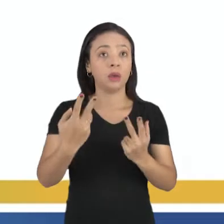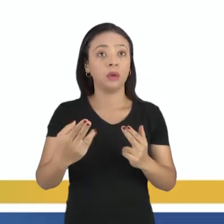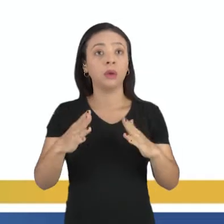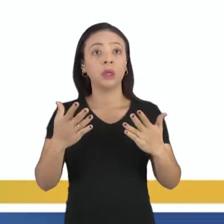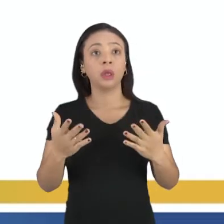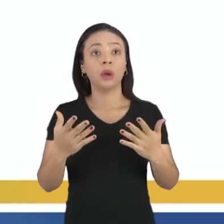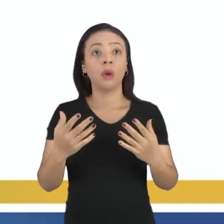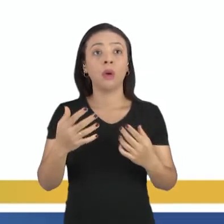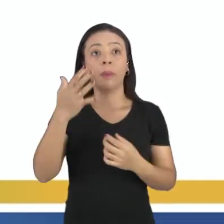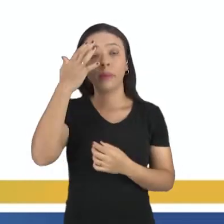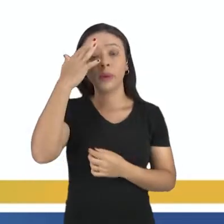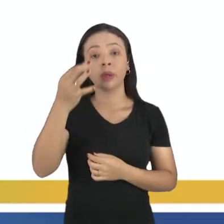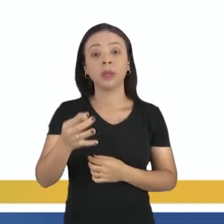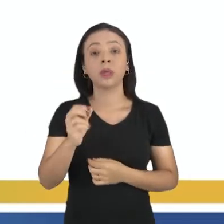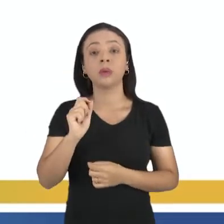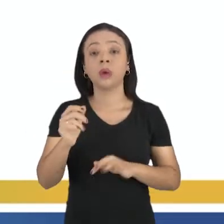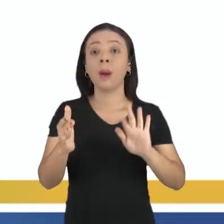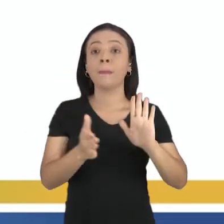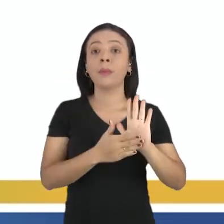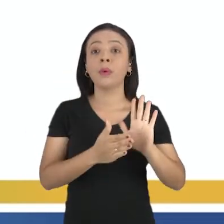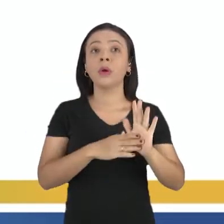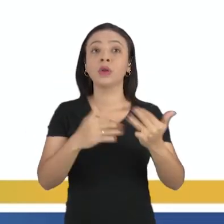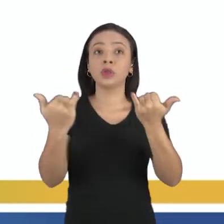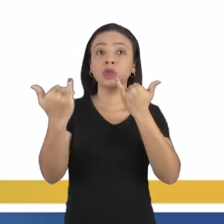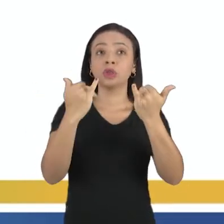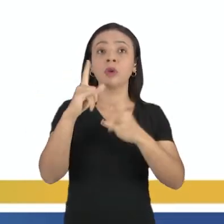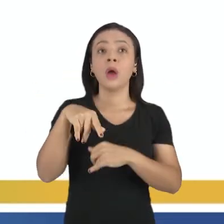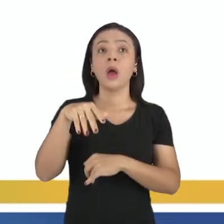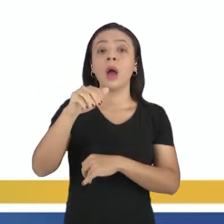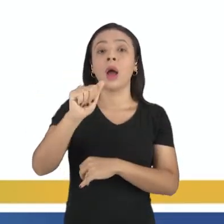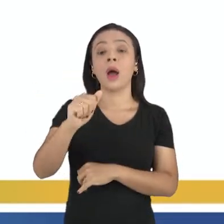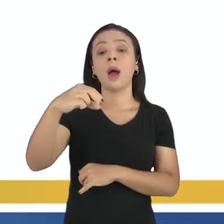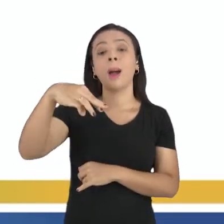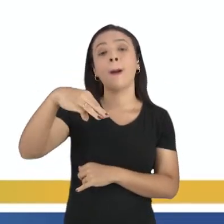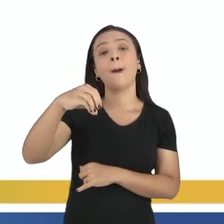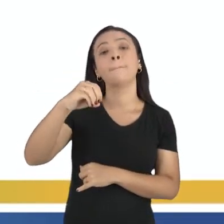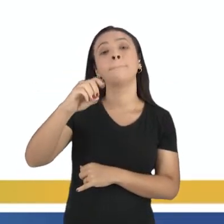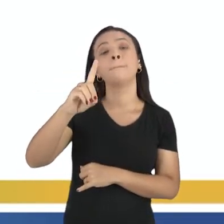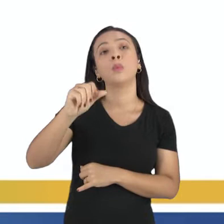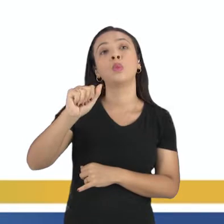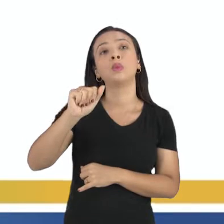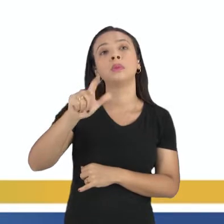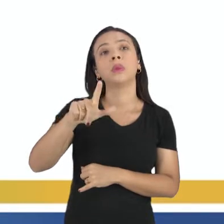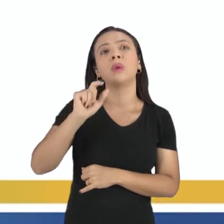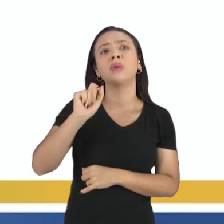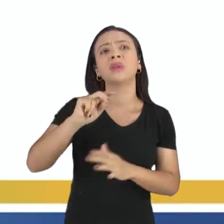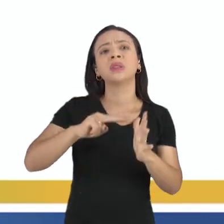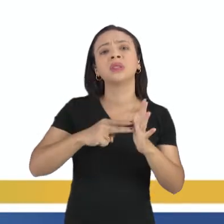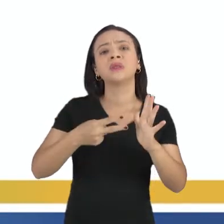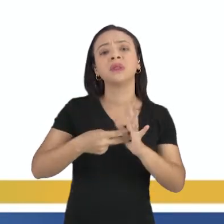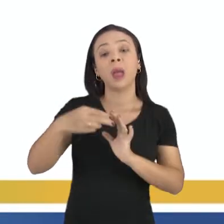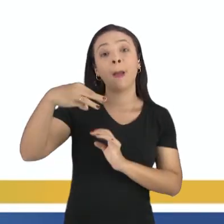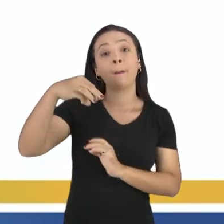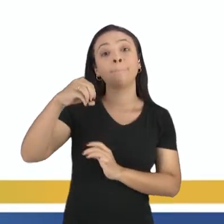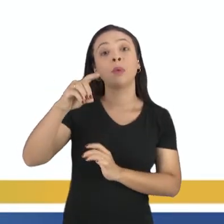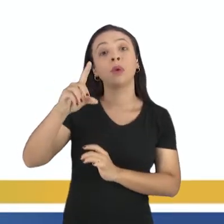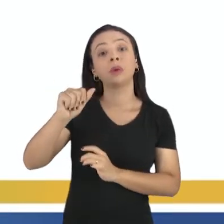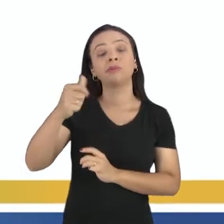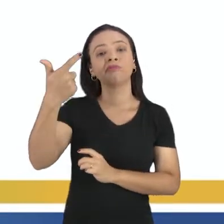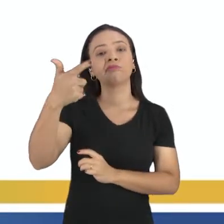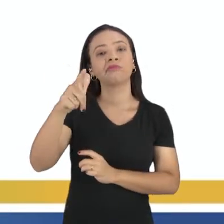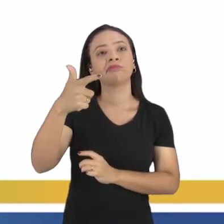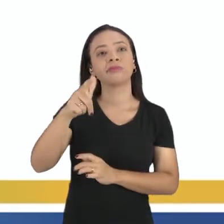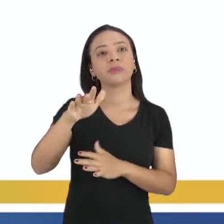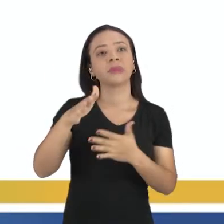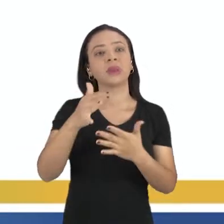nós dizemos que essa amostra de dados ela é amodal, O que quer dizer amodal? Quer dizer que não possui moda. Então,